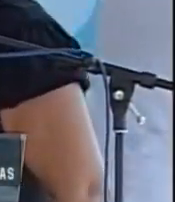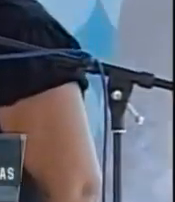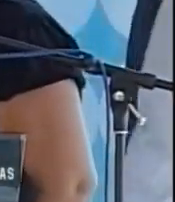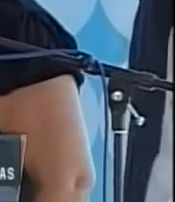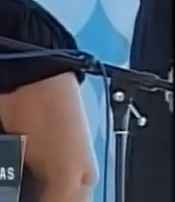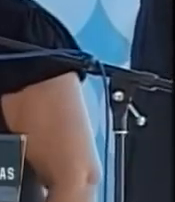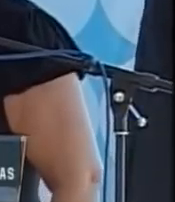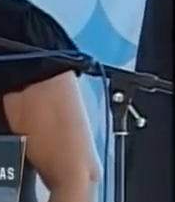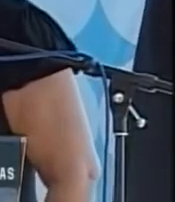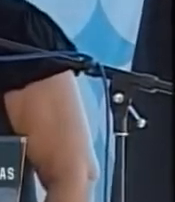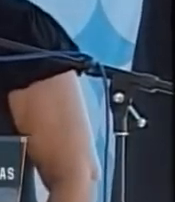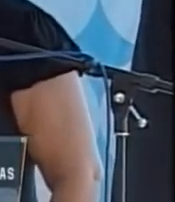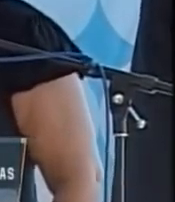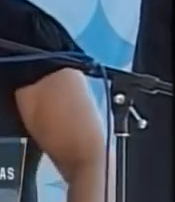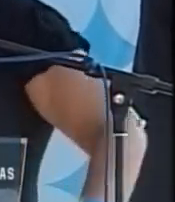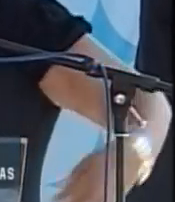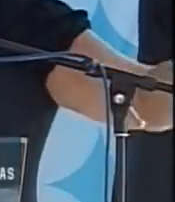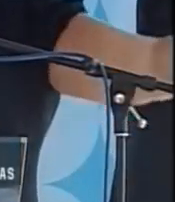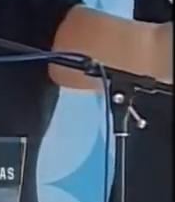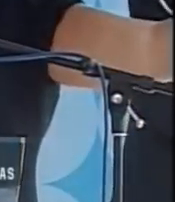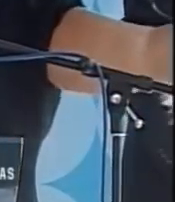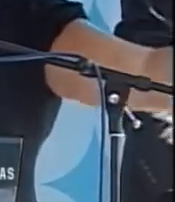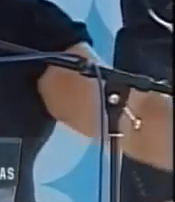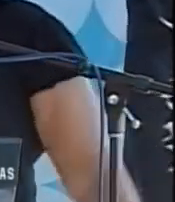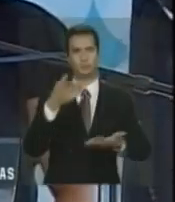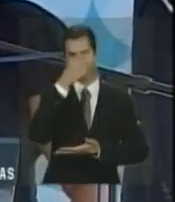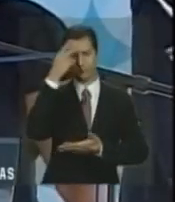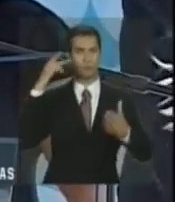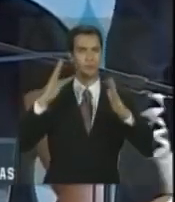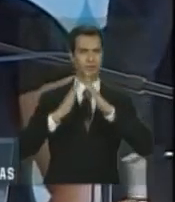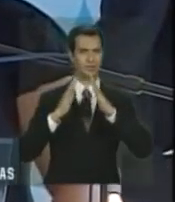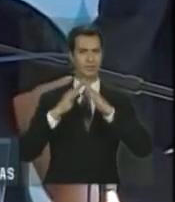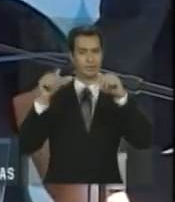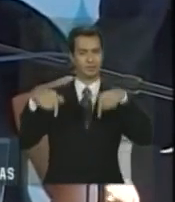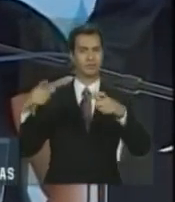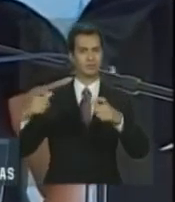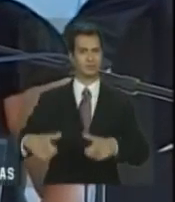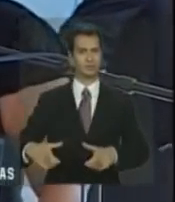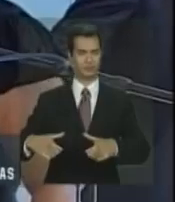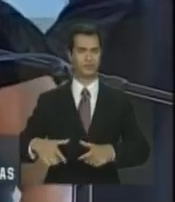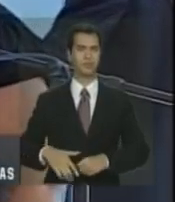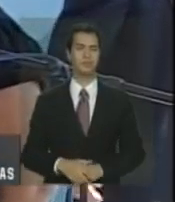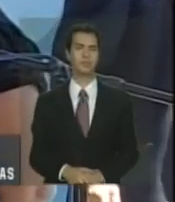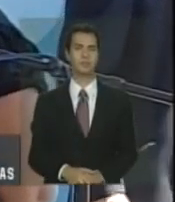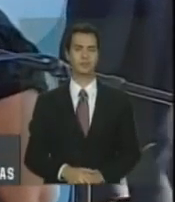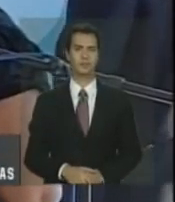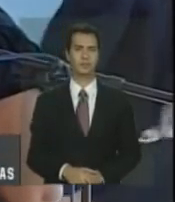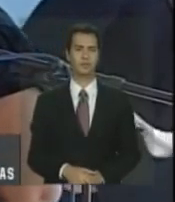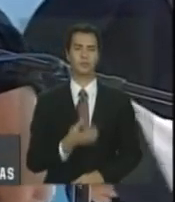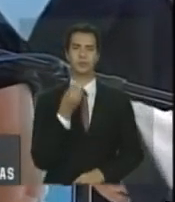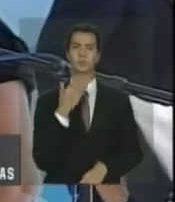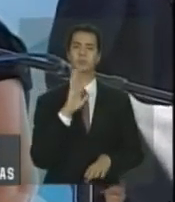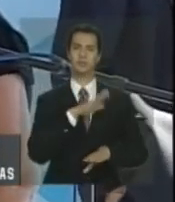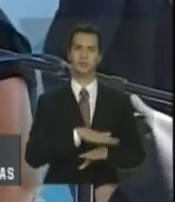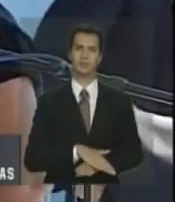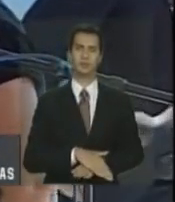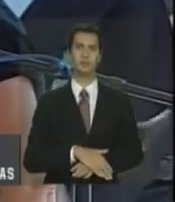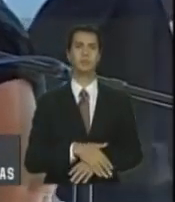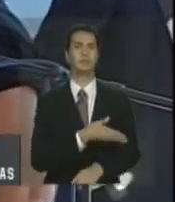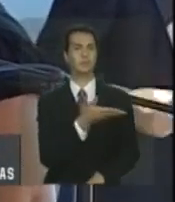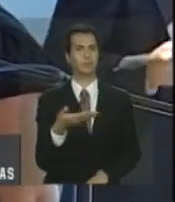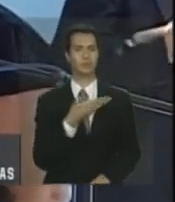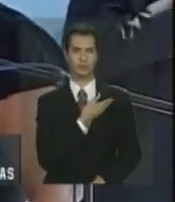boa tarde a todos vocês, todos os moradores do meu bairro, boa tarde aos